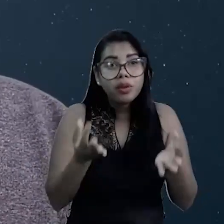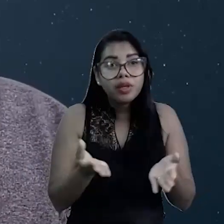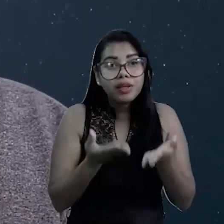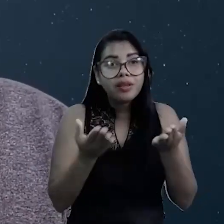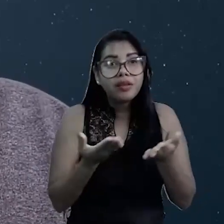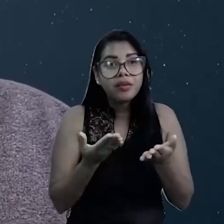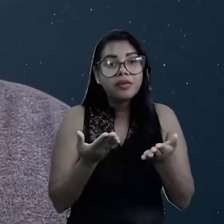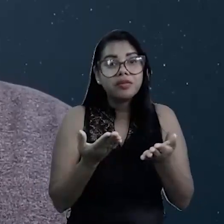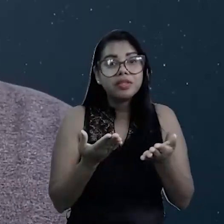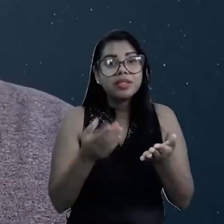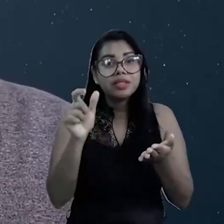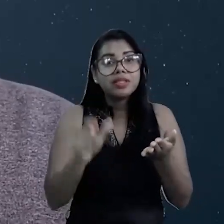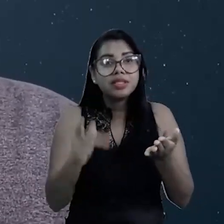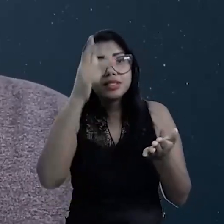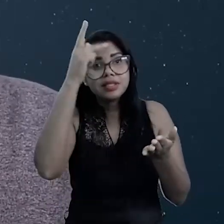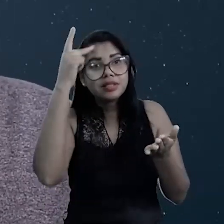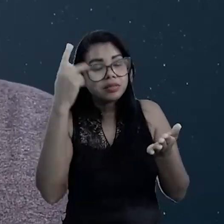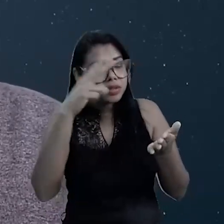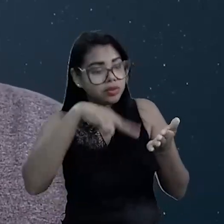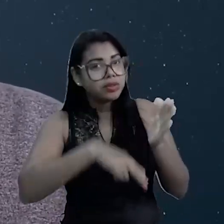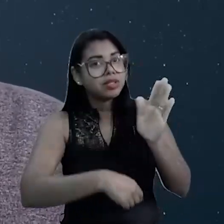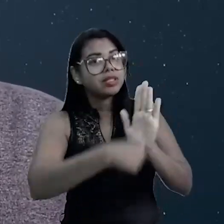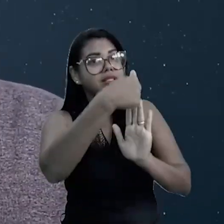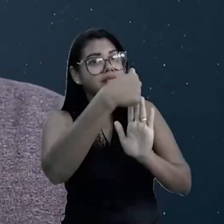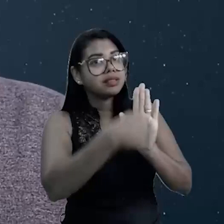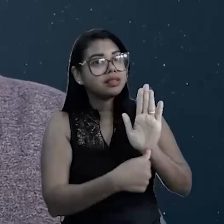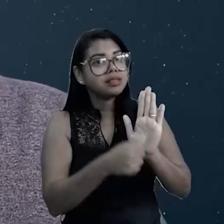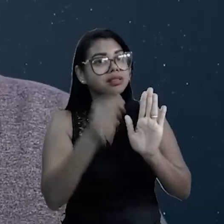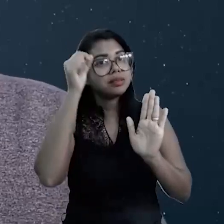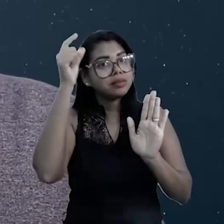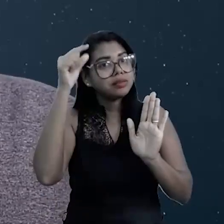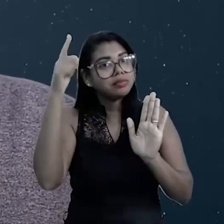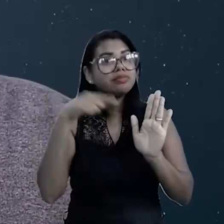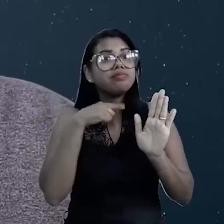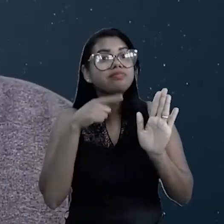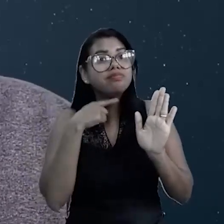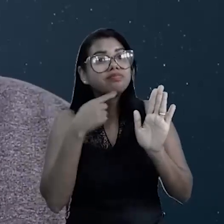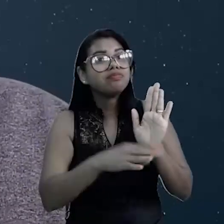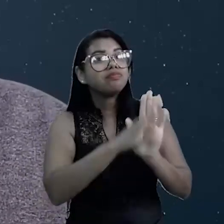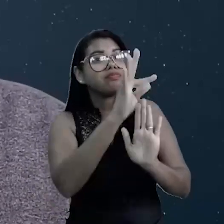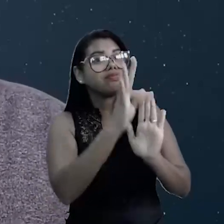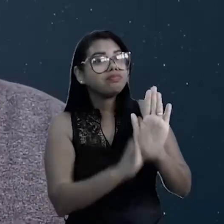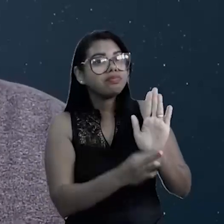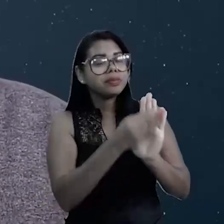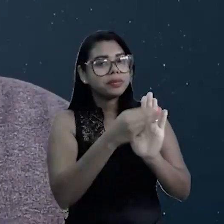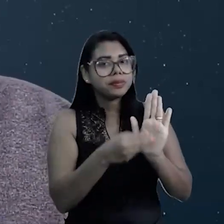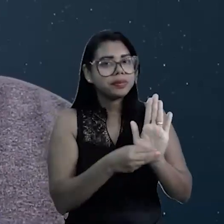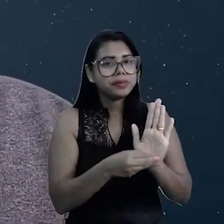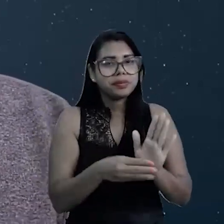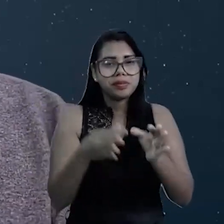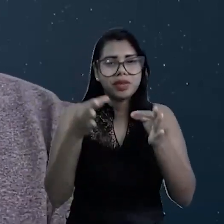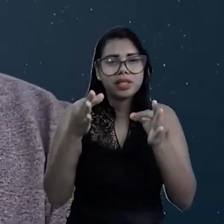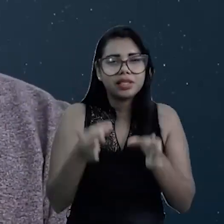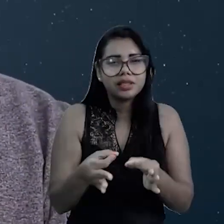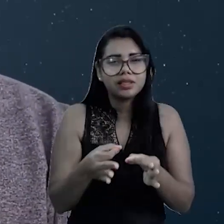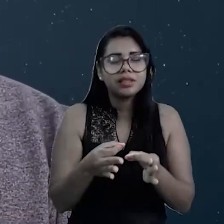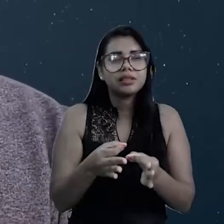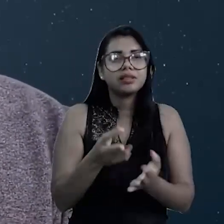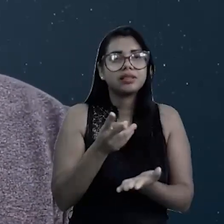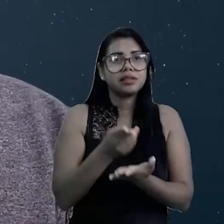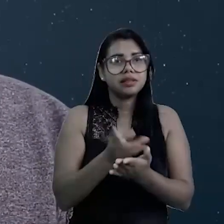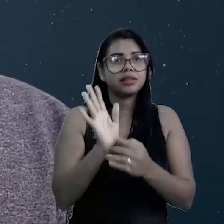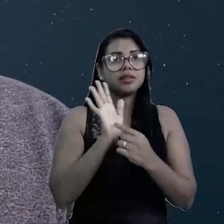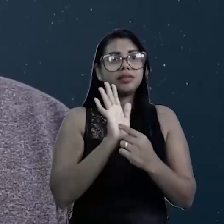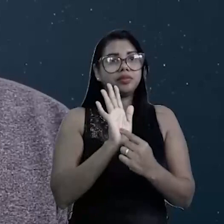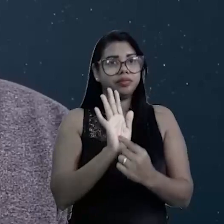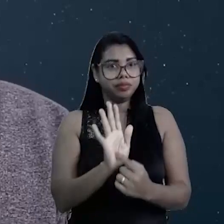leitor, não é? Trazendo palavras que trazem uma ideia de dúvida. Então, sempre uma certeza, procure ser